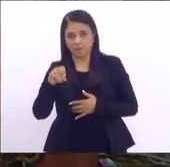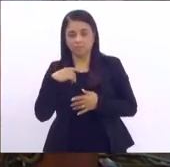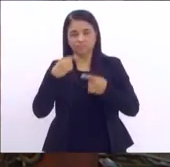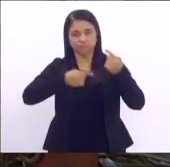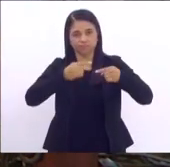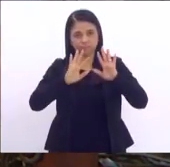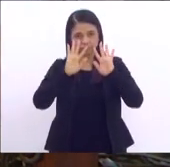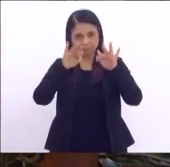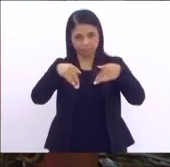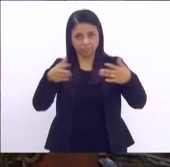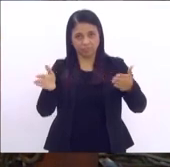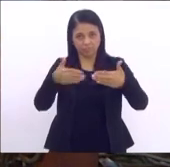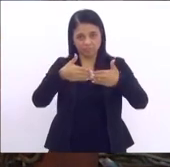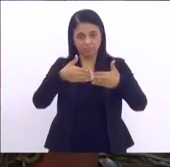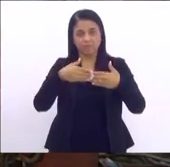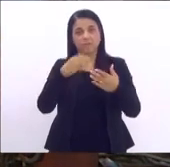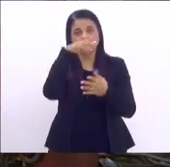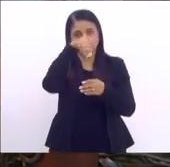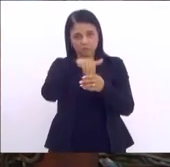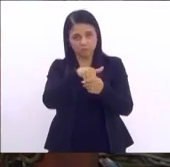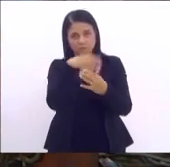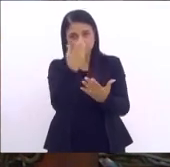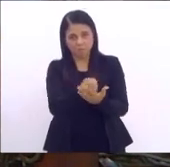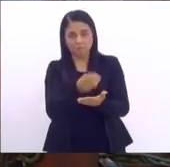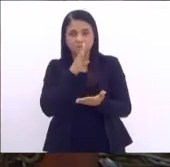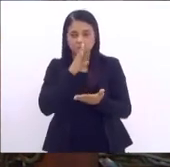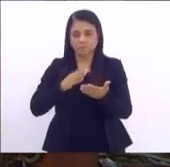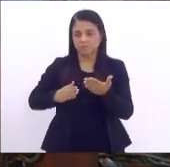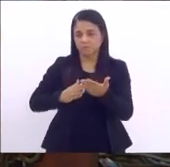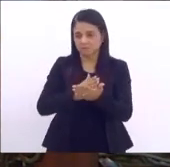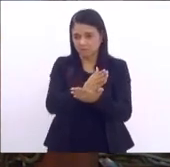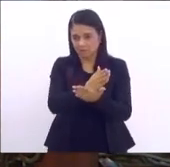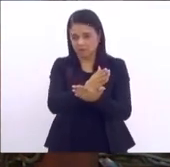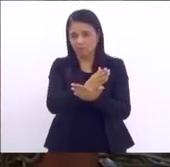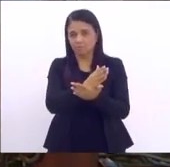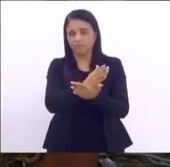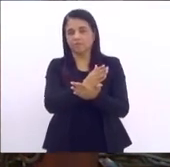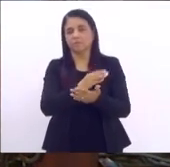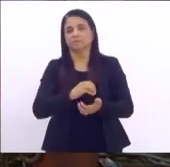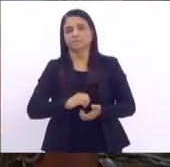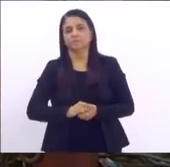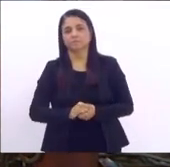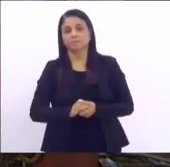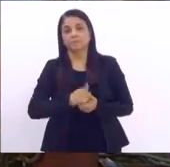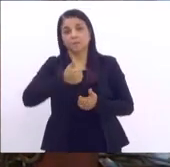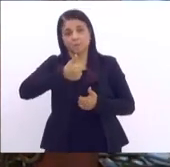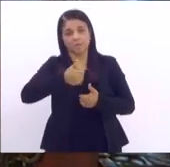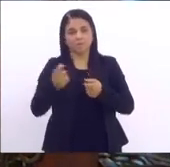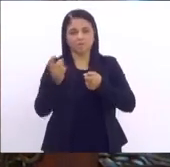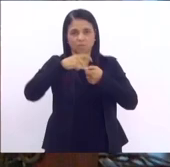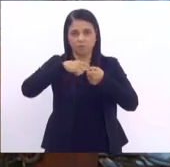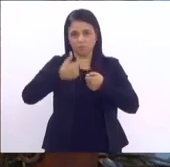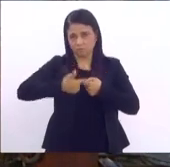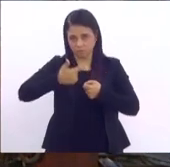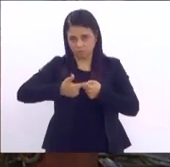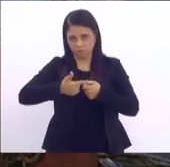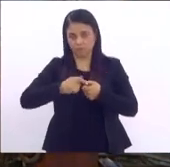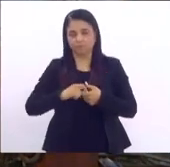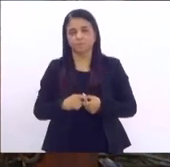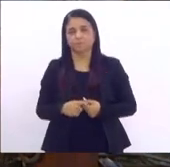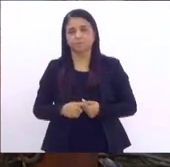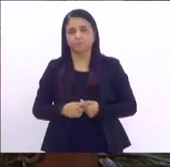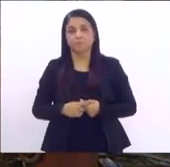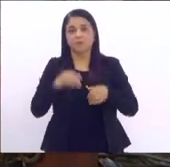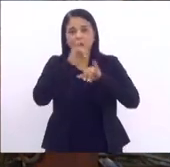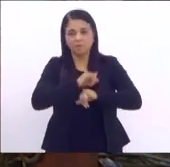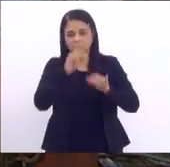Em votação, os senhores que aprovam, permaneçam como estão. Aprovado em primeira e retorna em segunda. Anuncio, em discussão